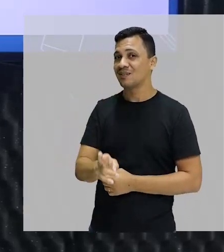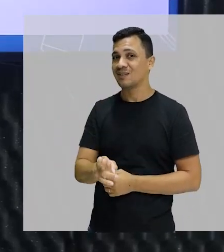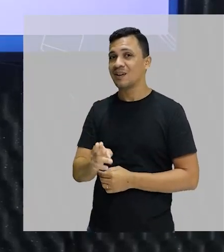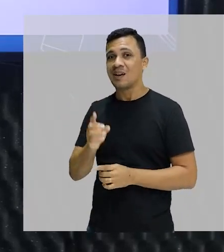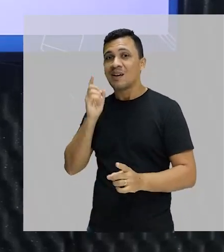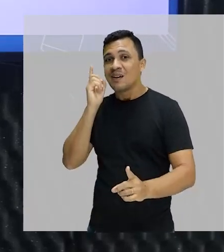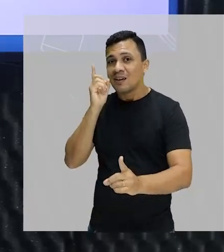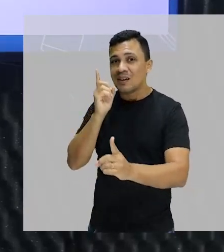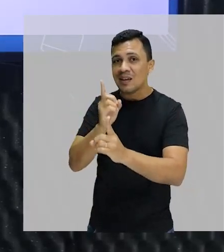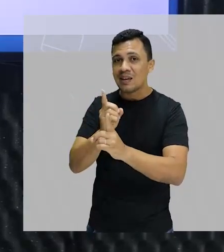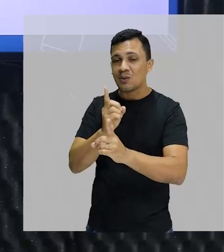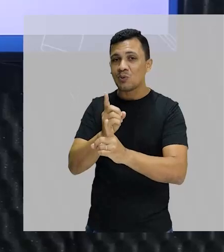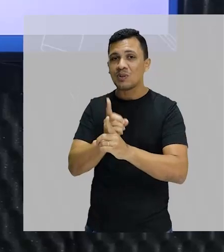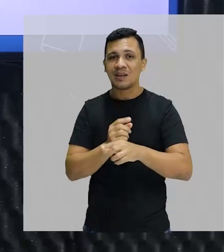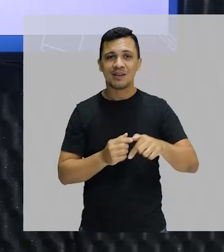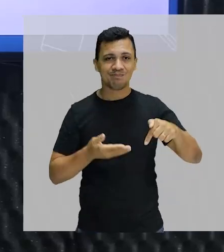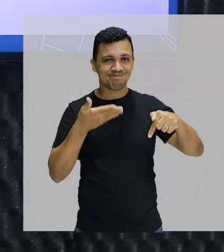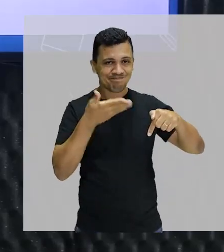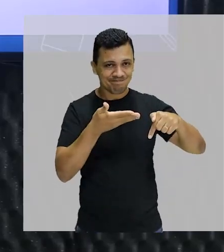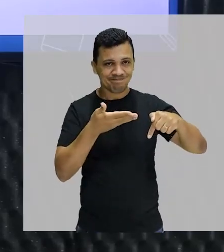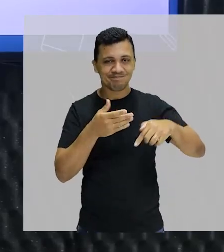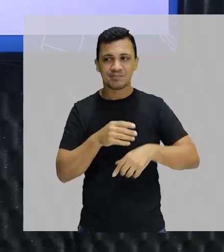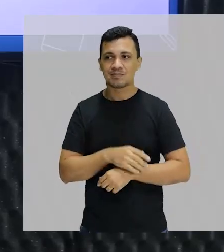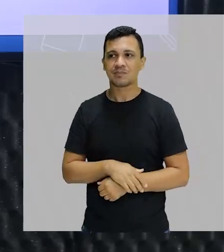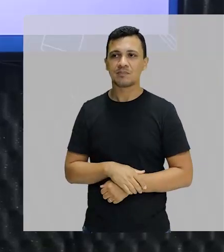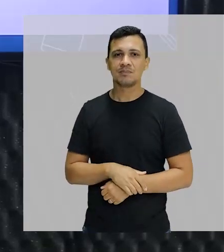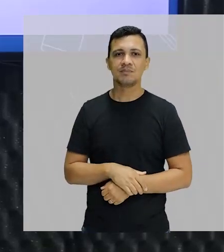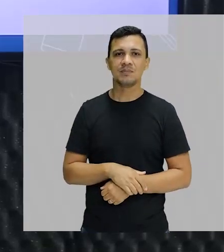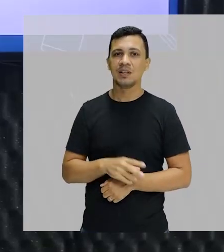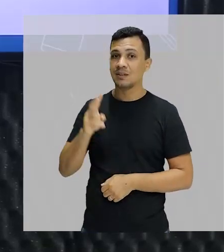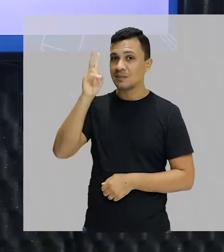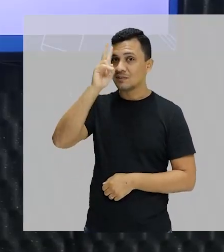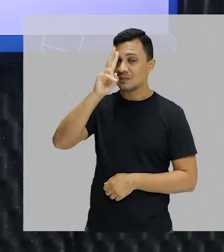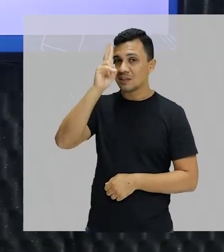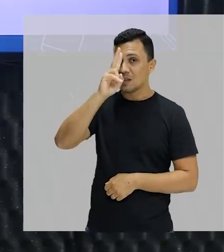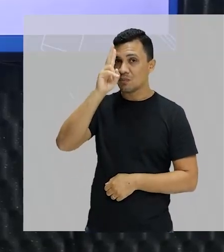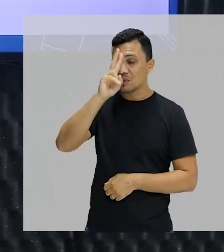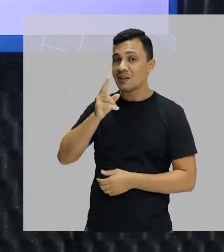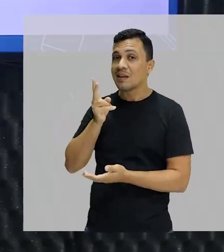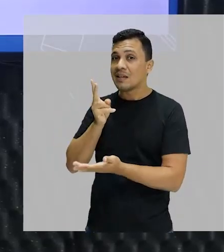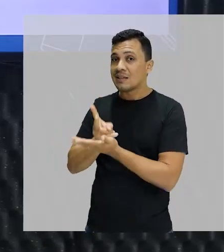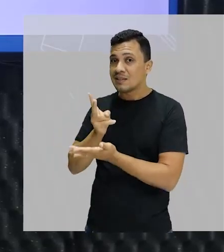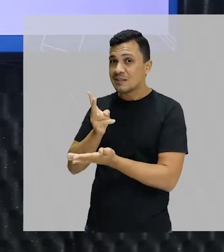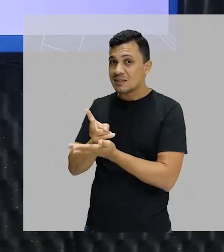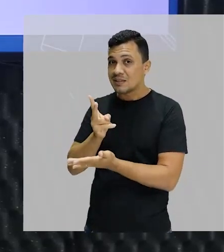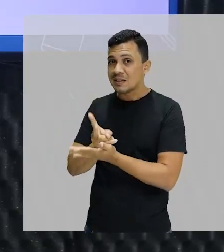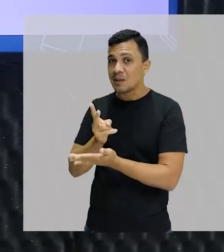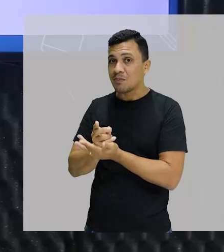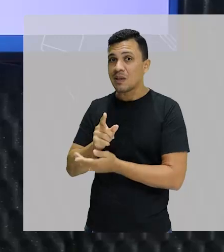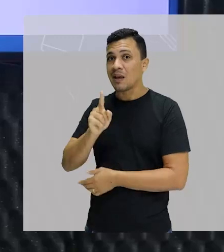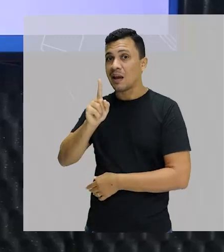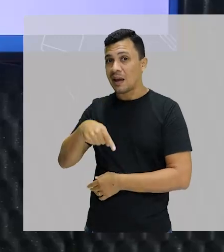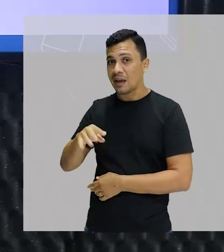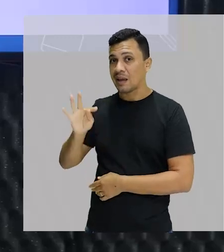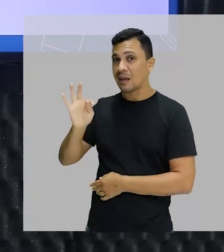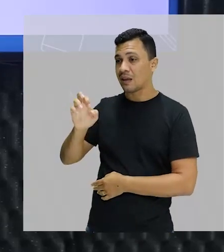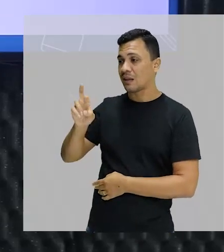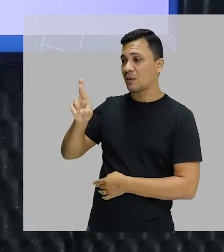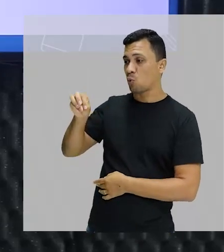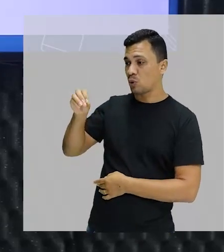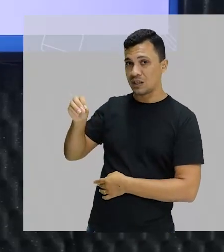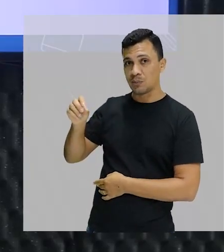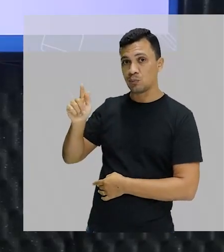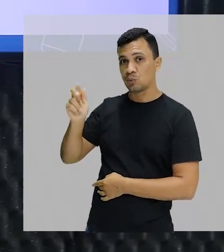justamente a identificação da razão dessa PG. Olha como ficou. Lembra que eu estou sempre trabalhando com o termo geral e eu sempre vou te